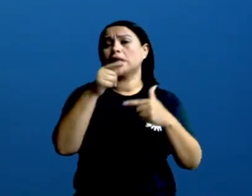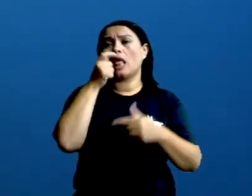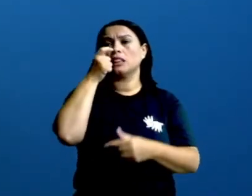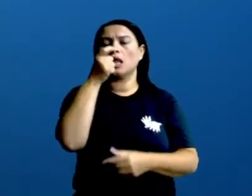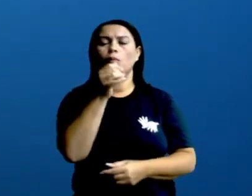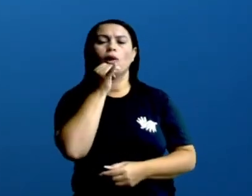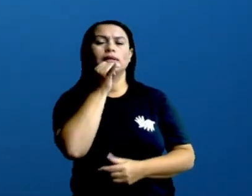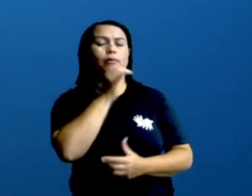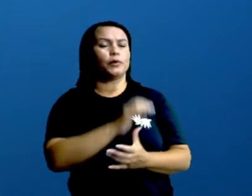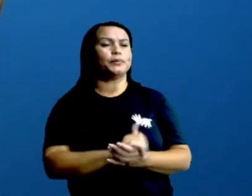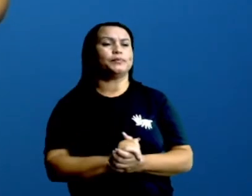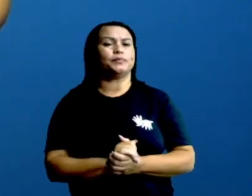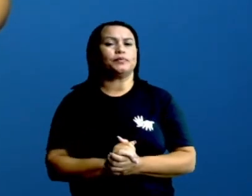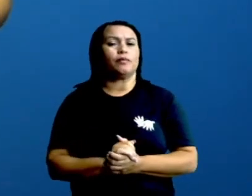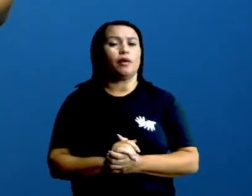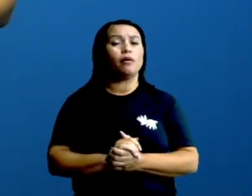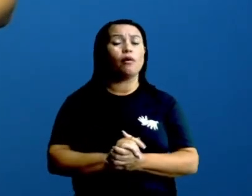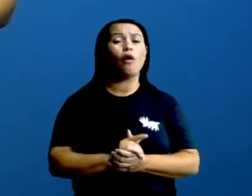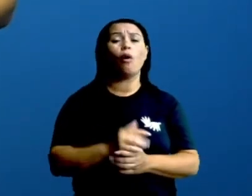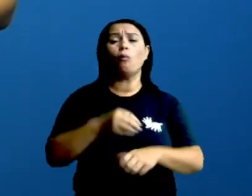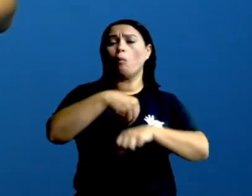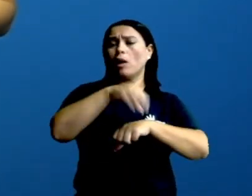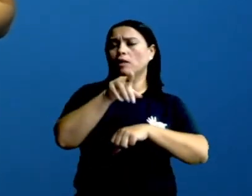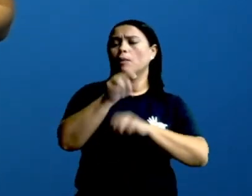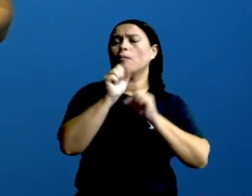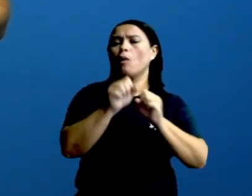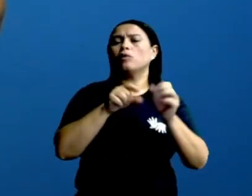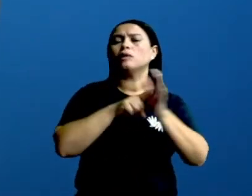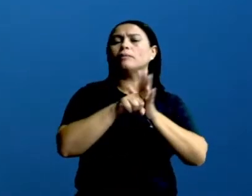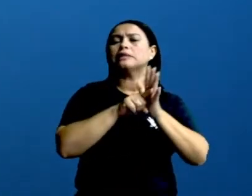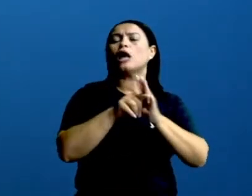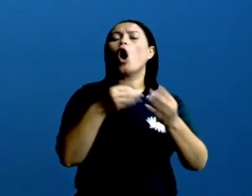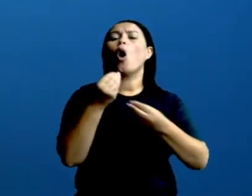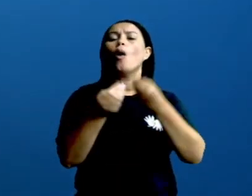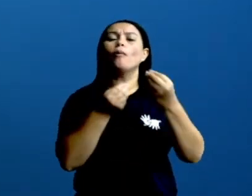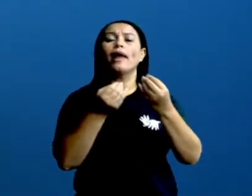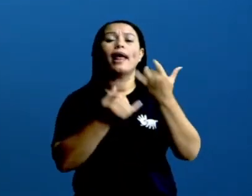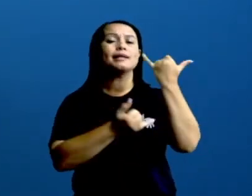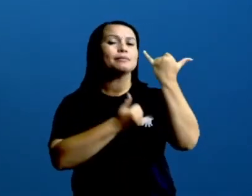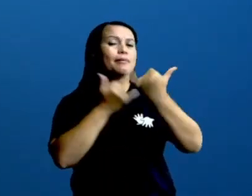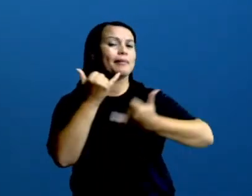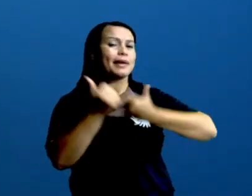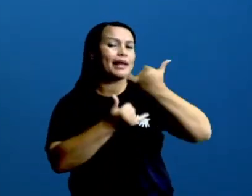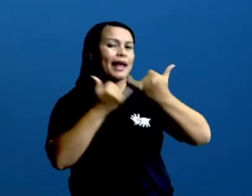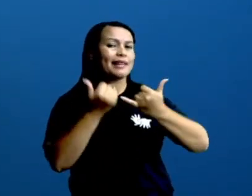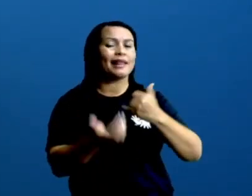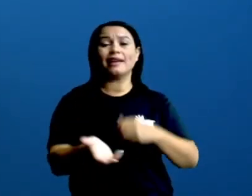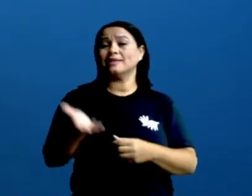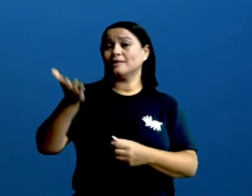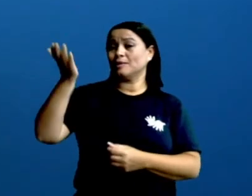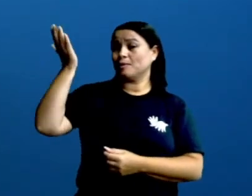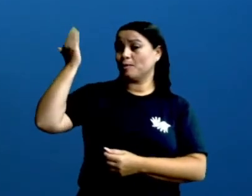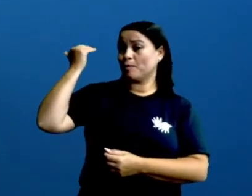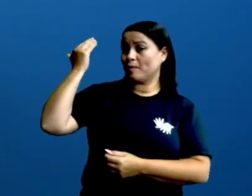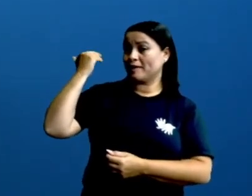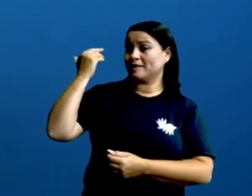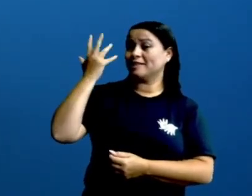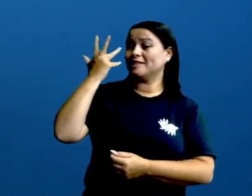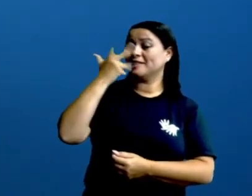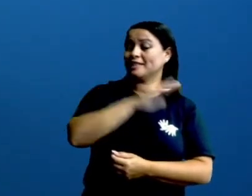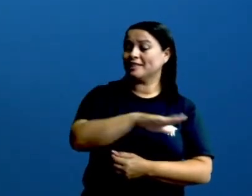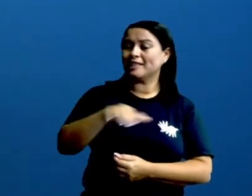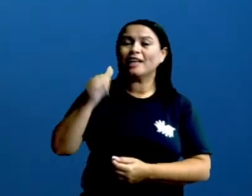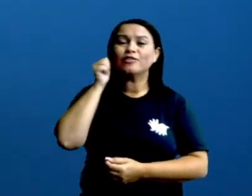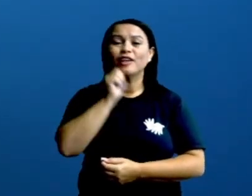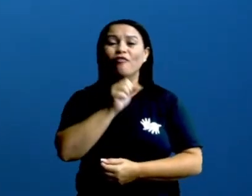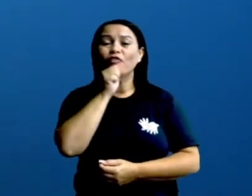exemplo, vou te dar uma pista. Você pode pesquisar, fazer uma pesquisa sobre como eram as brincadeiras de infância da avó,